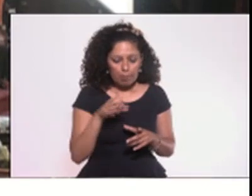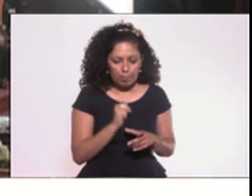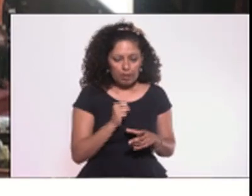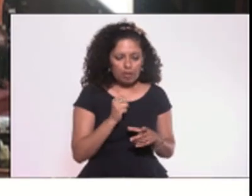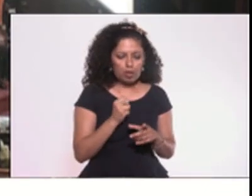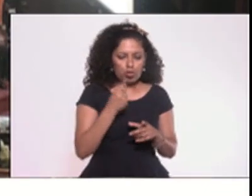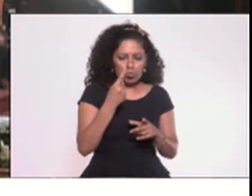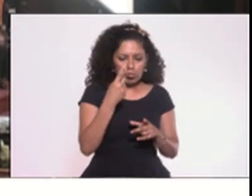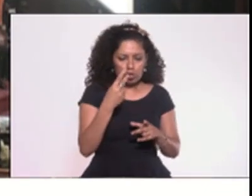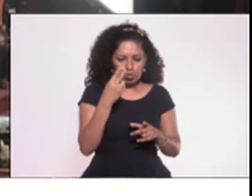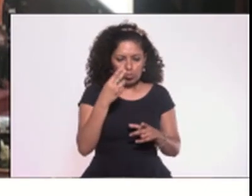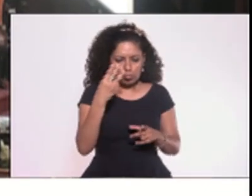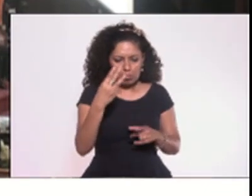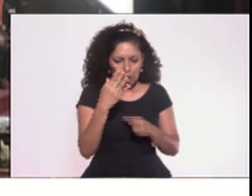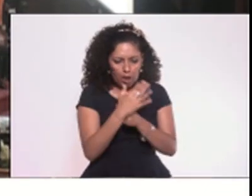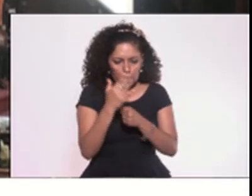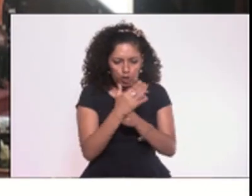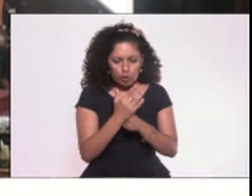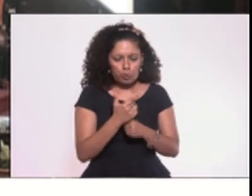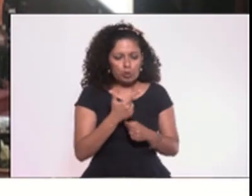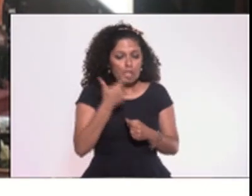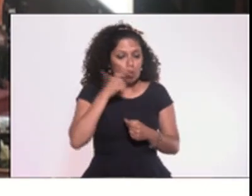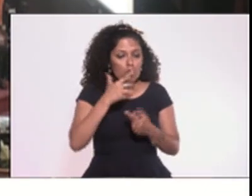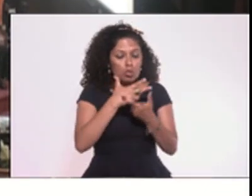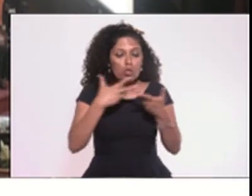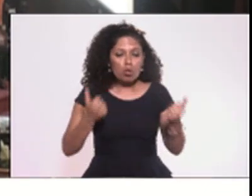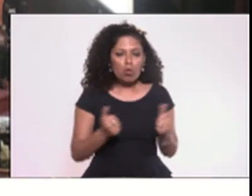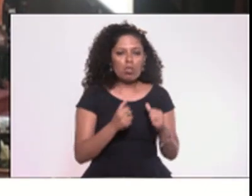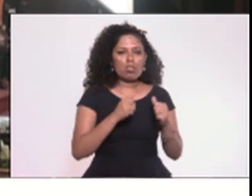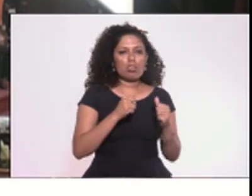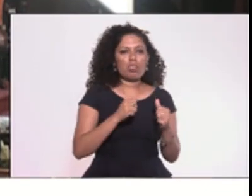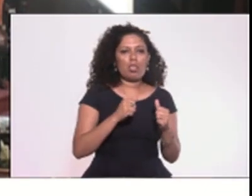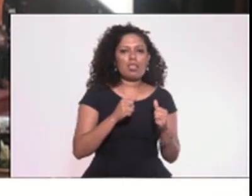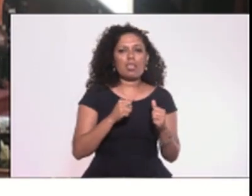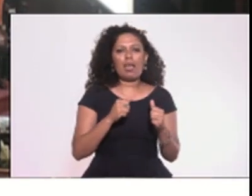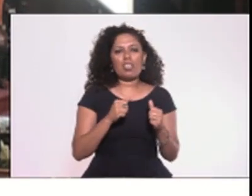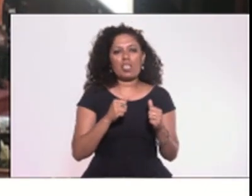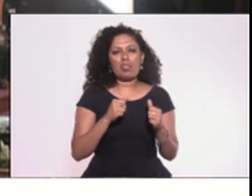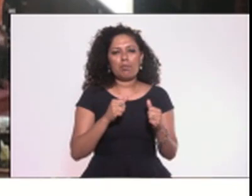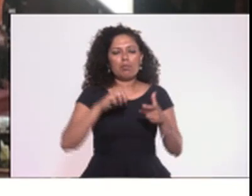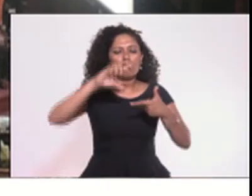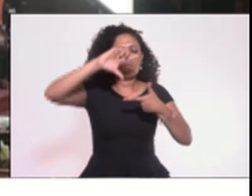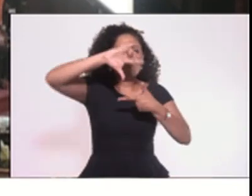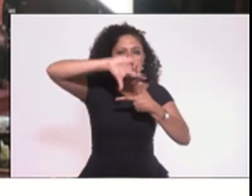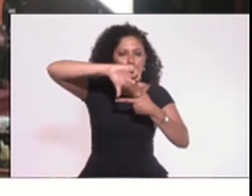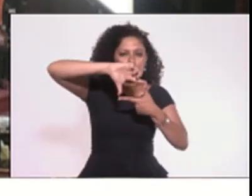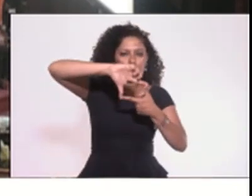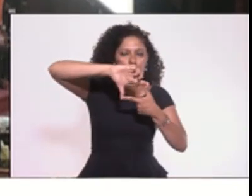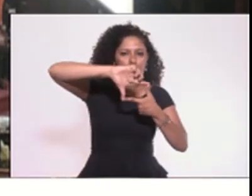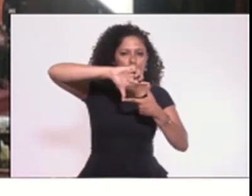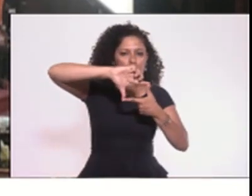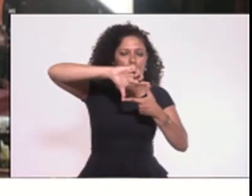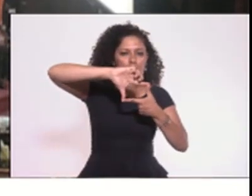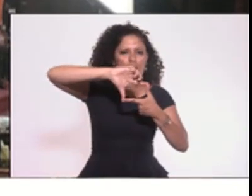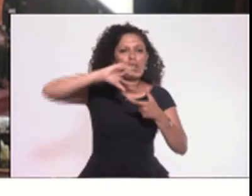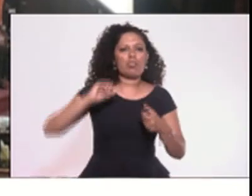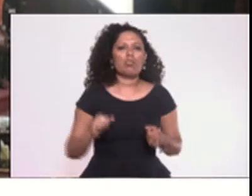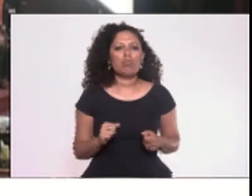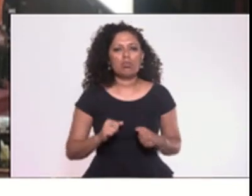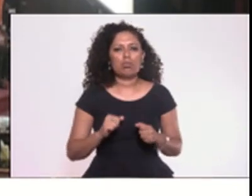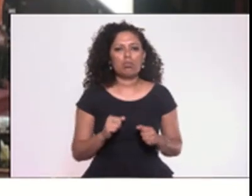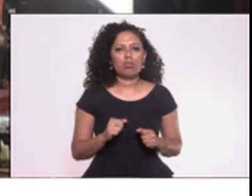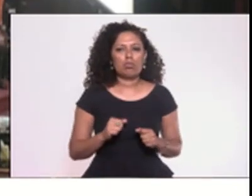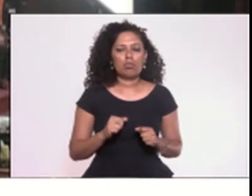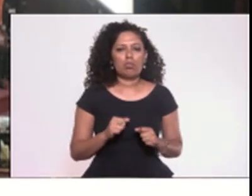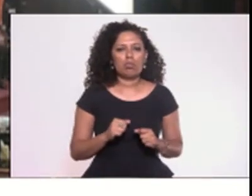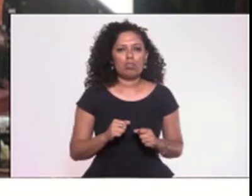gerando benefícios, gerando clube de vantagens com a reciclagem. E o senhor estava falando da reciclagem, né? Essa é a Flore. A